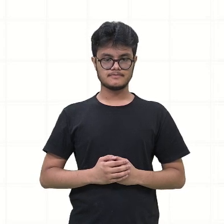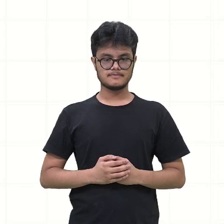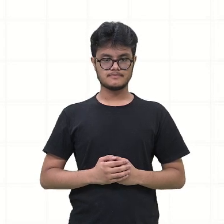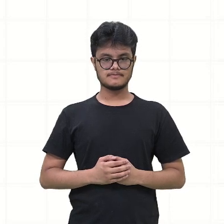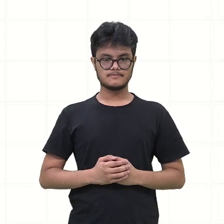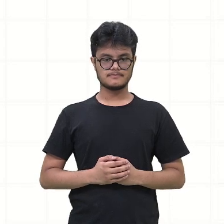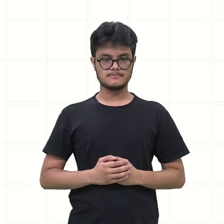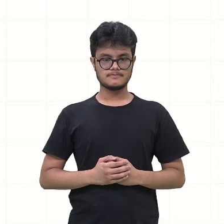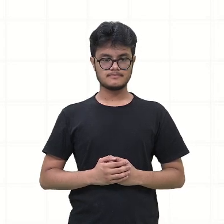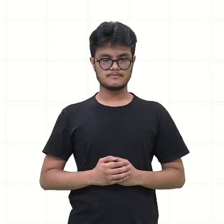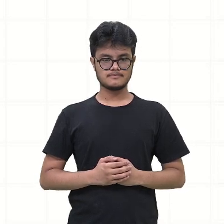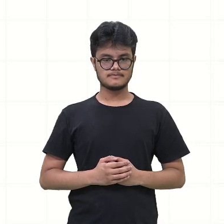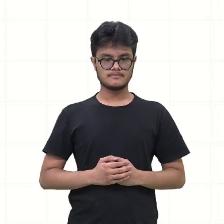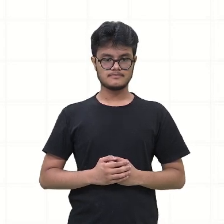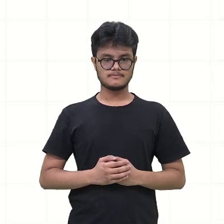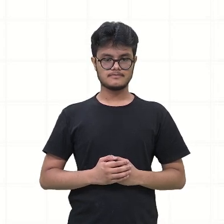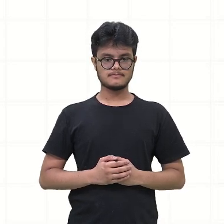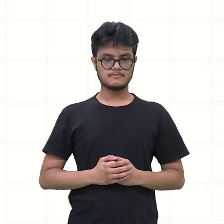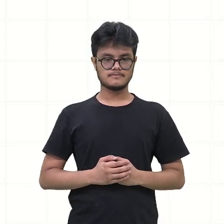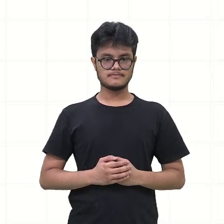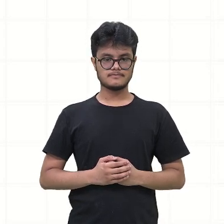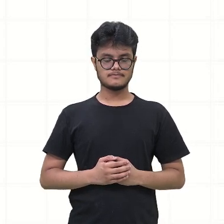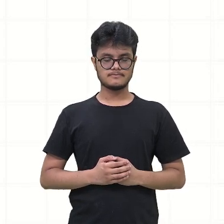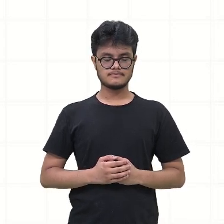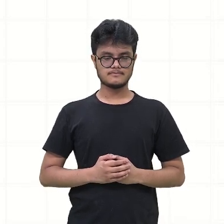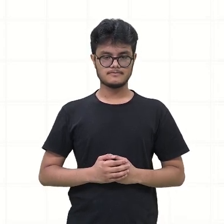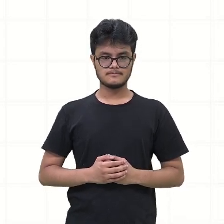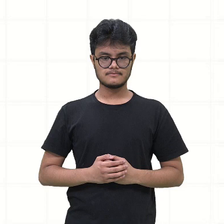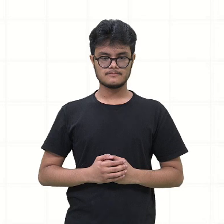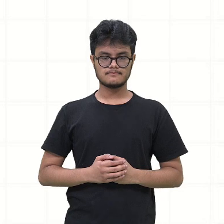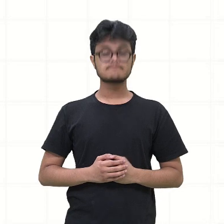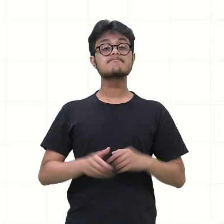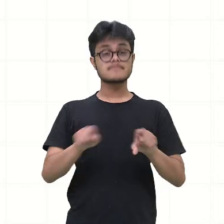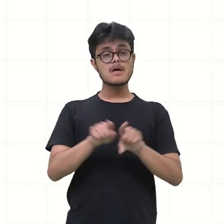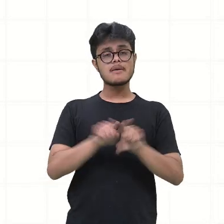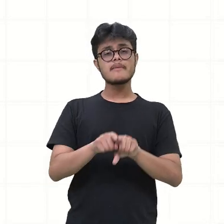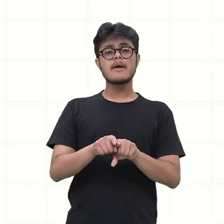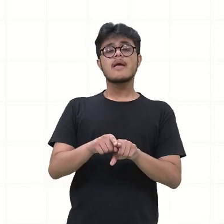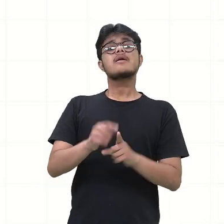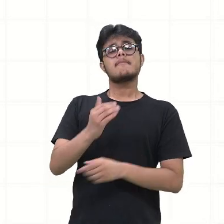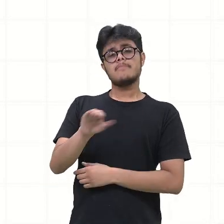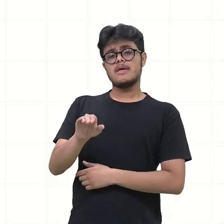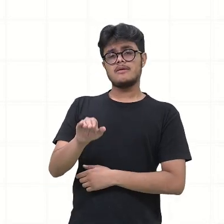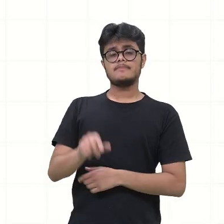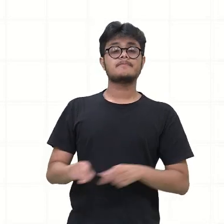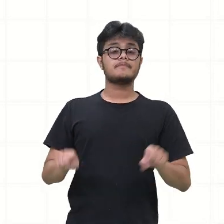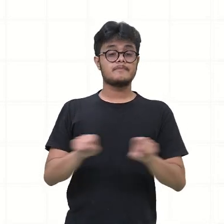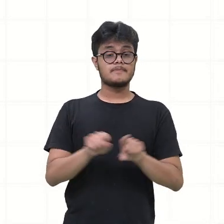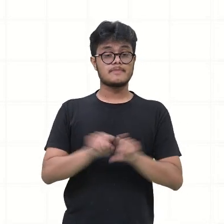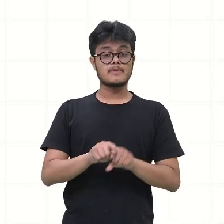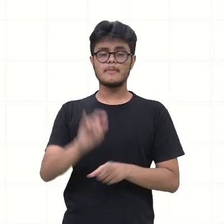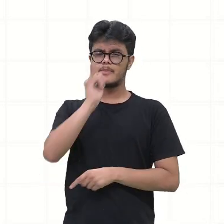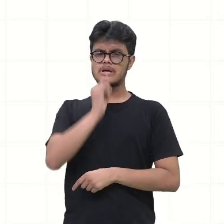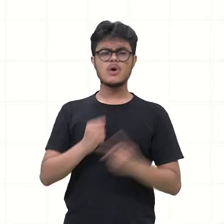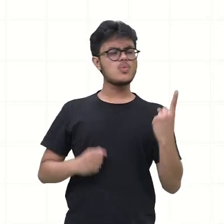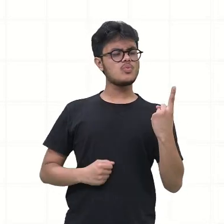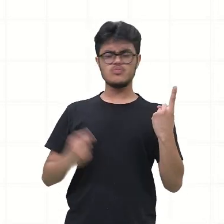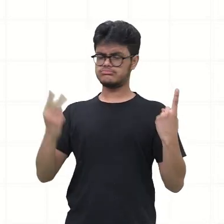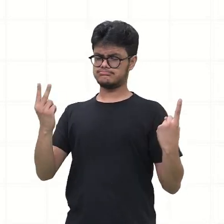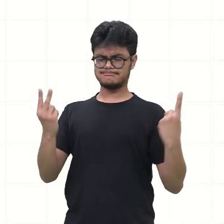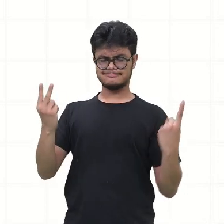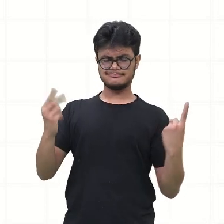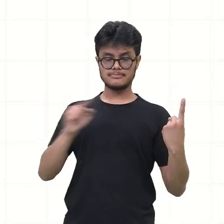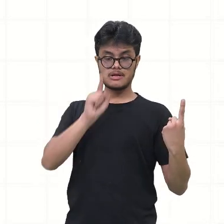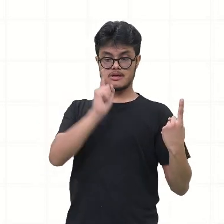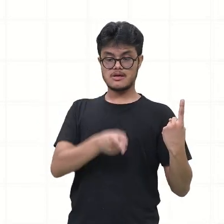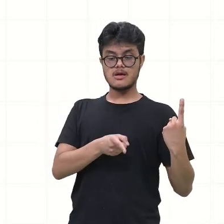Eu posso localizar o 0,5 e também a fração meio. Aqui, ó, entre 1 e 2, eu sei